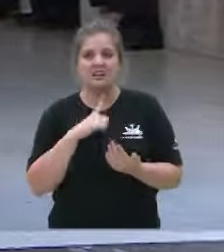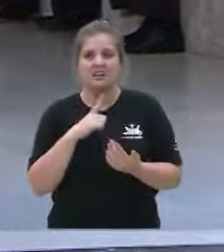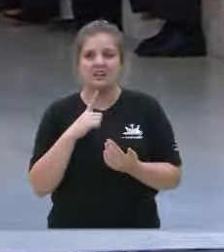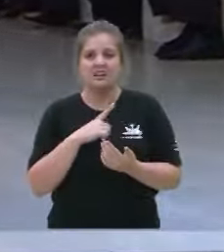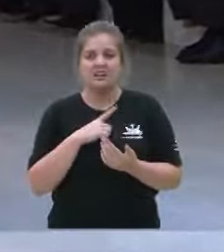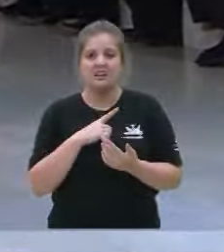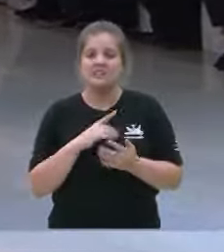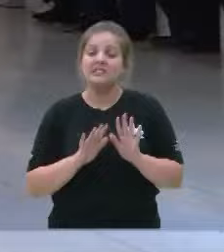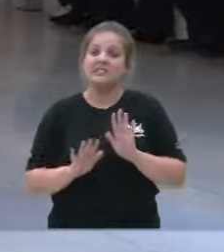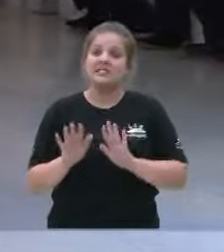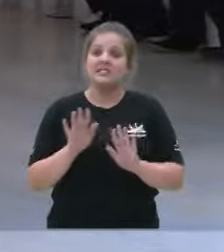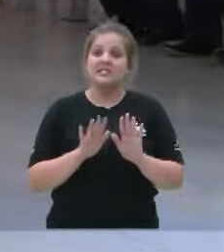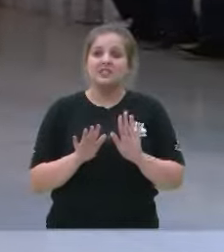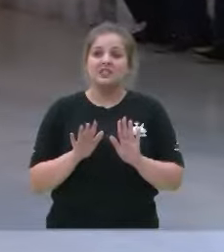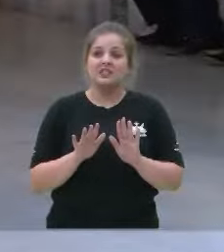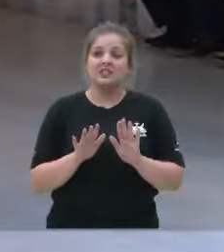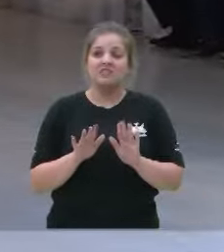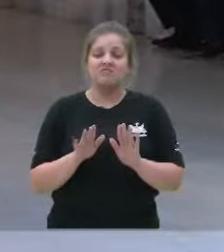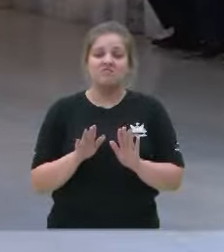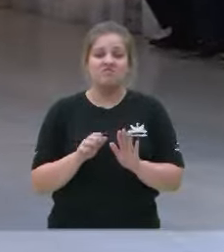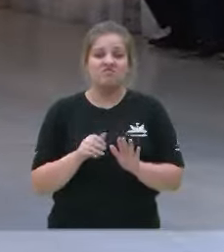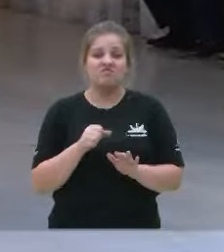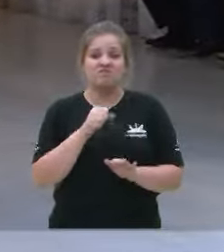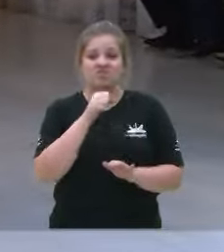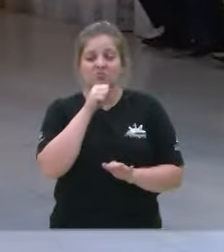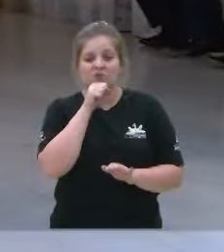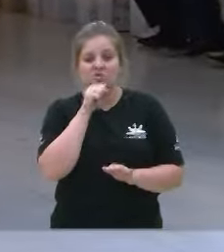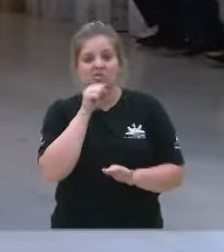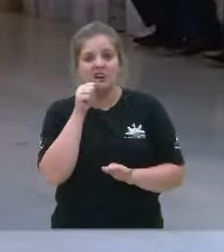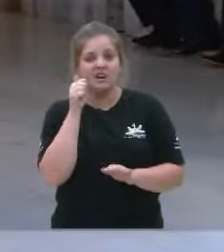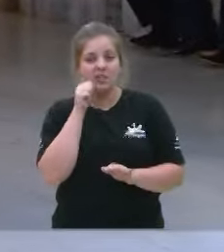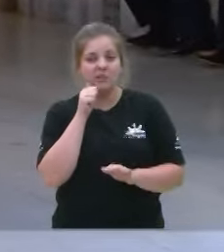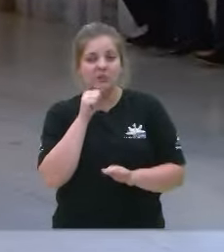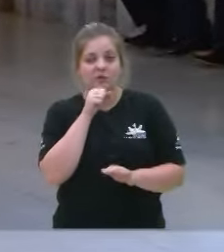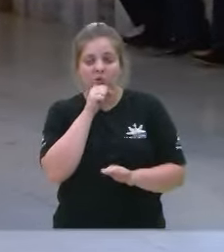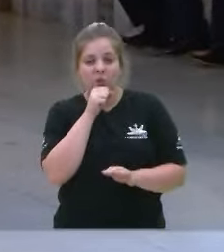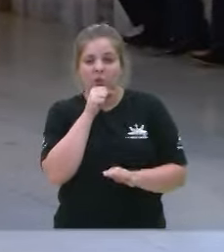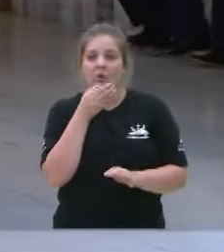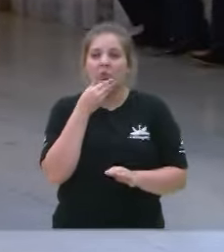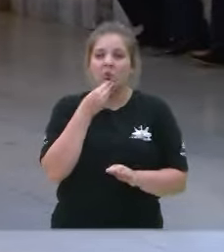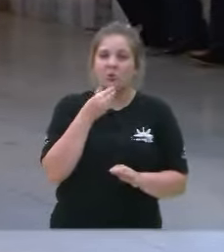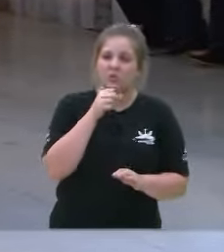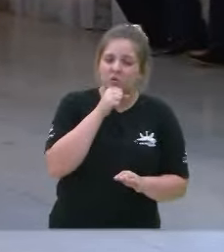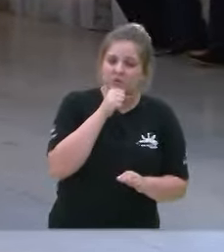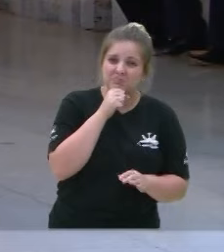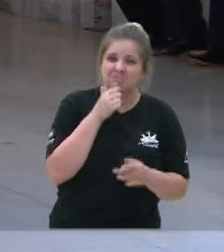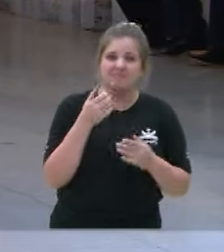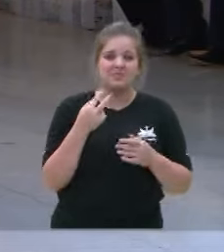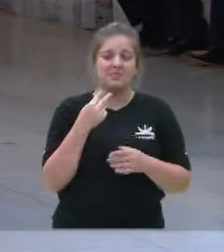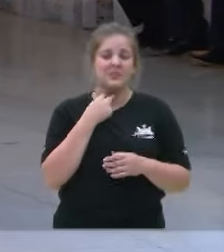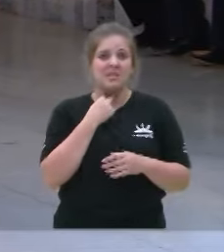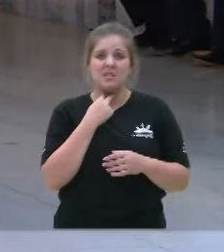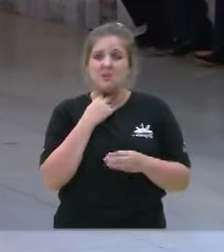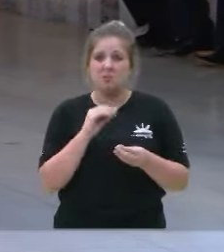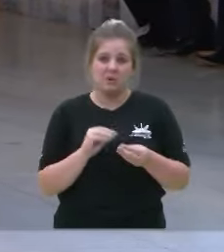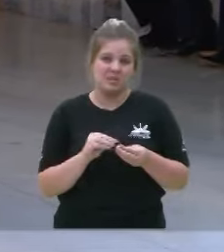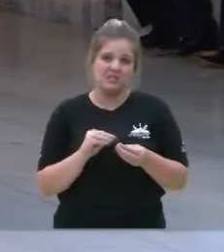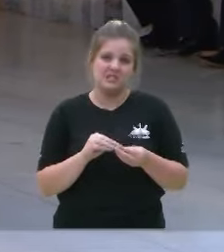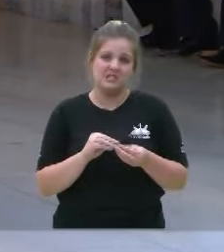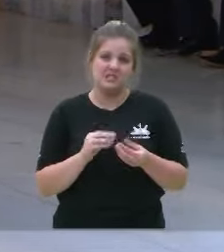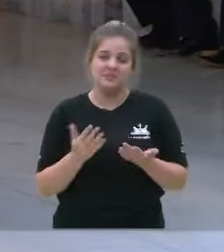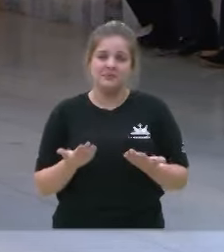certas coisas as avós os avós os pais não podem fazer